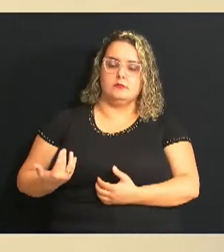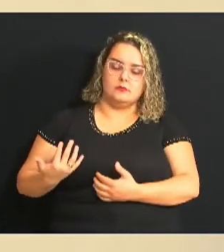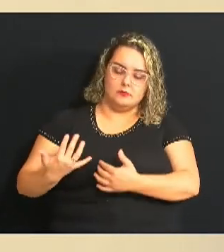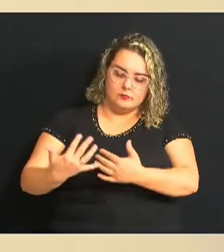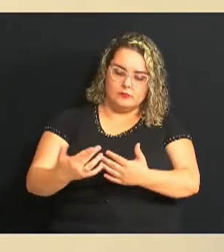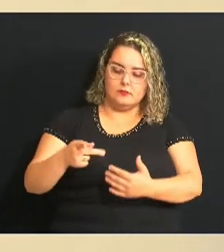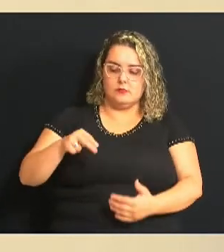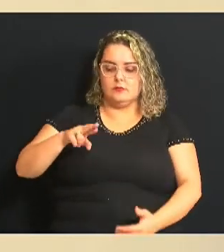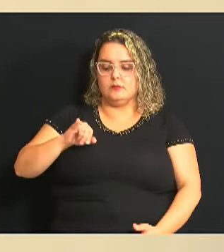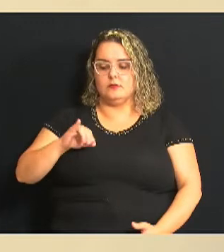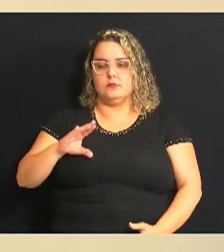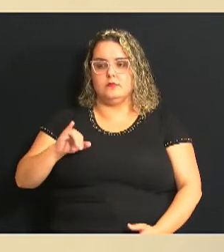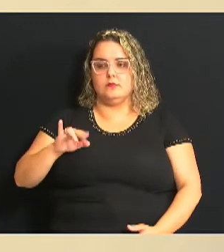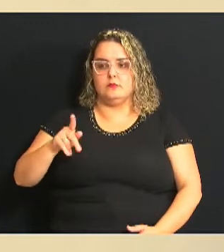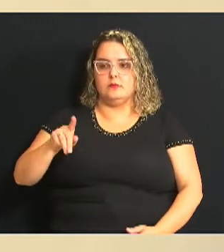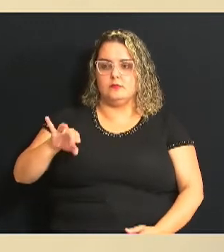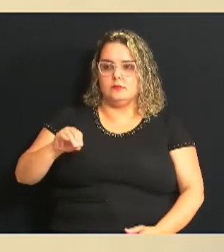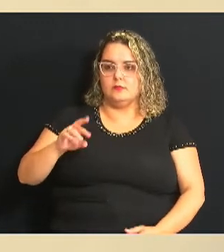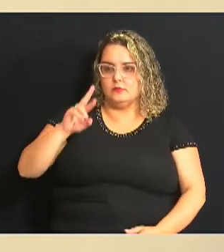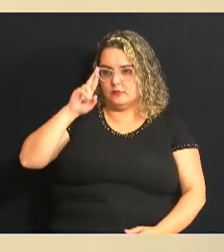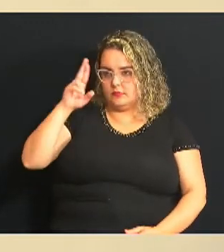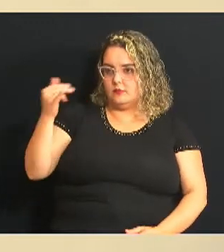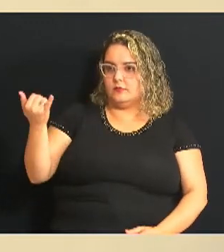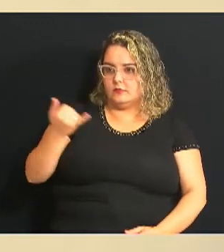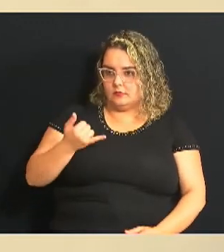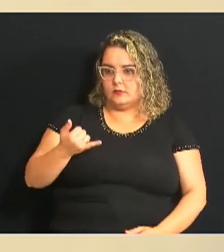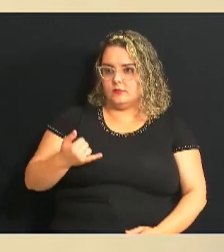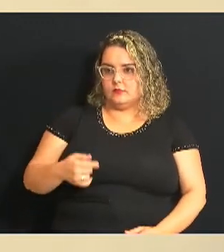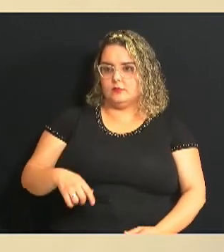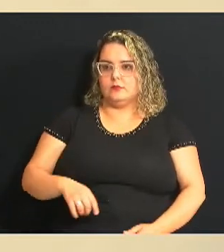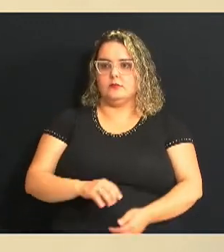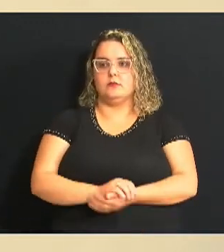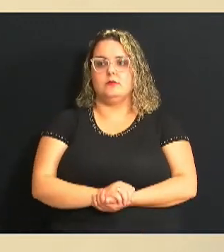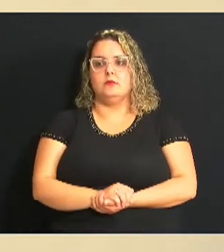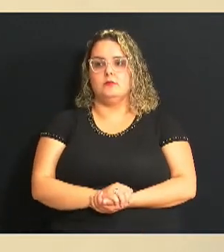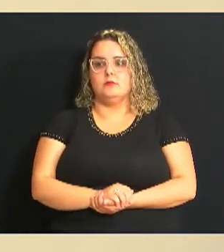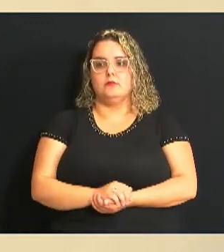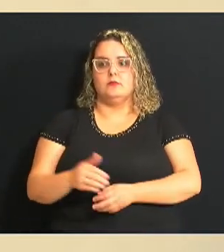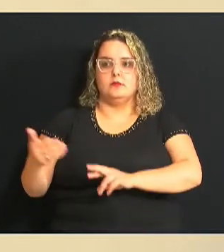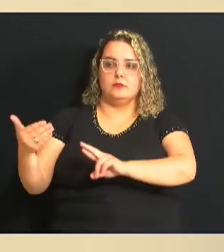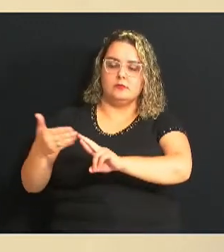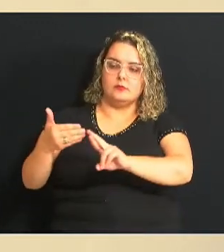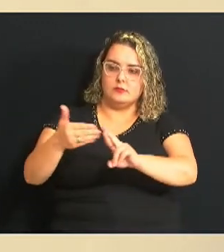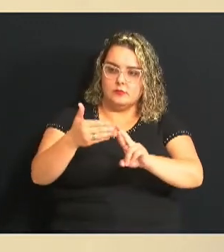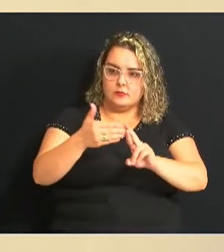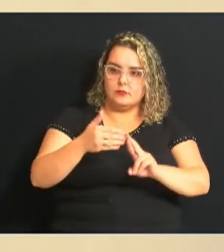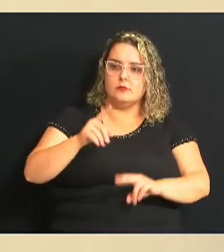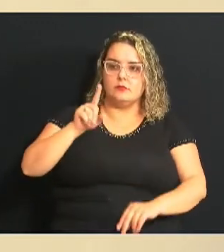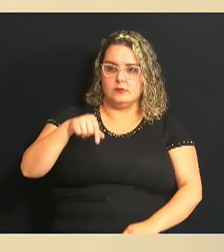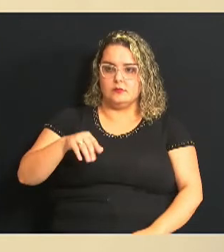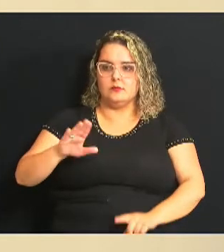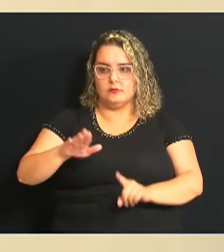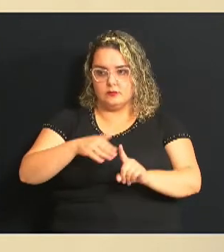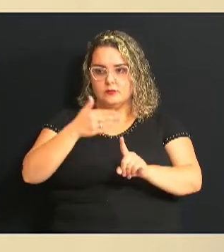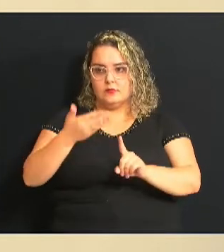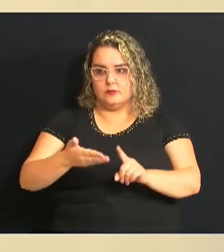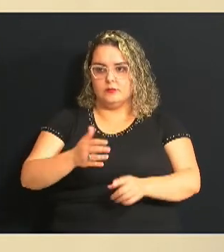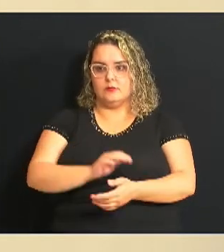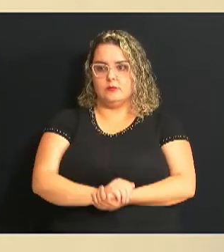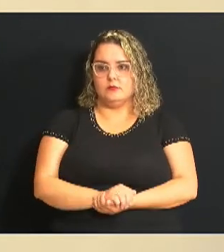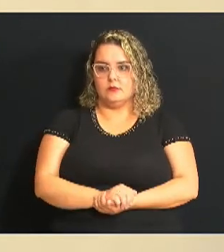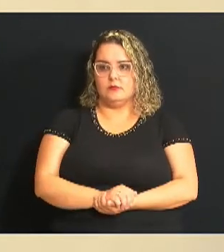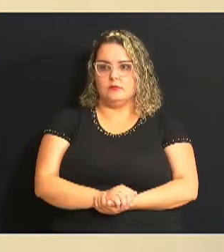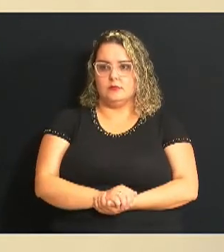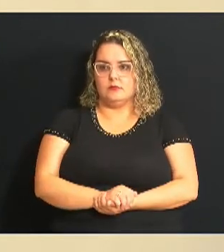né? O senhor falou de necessidades de referências, e esta homenagem, ela me